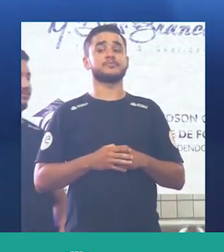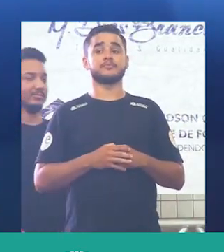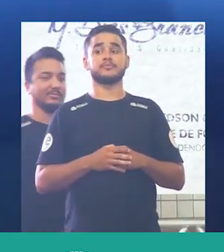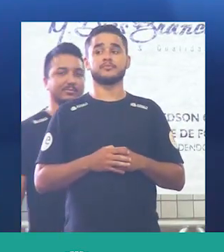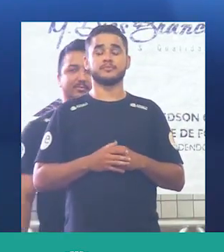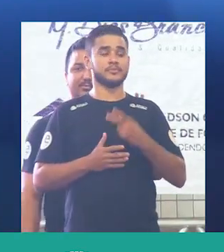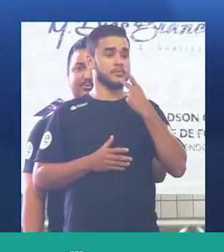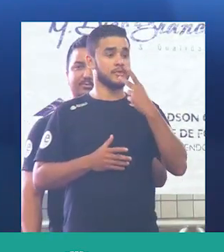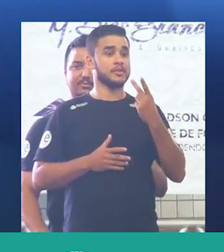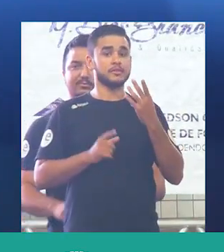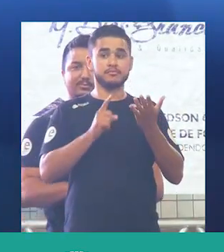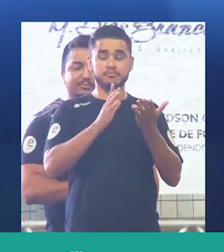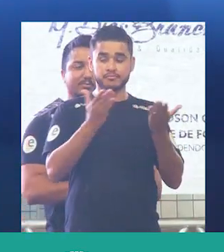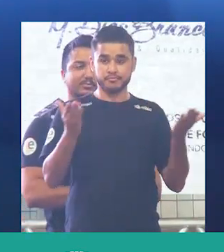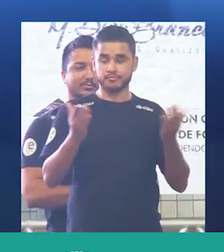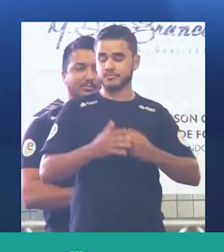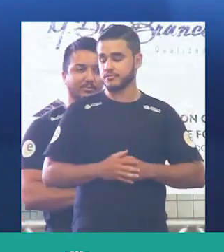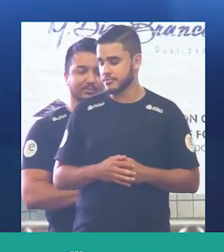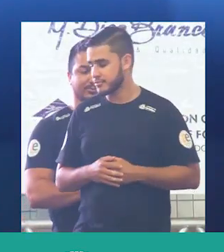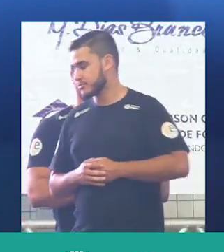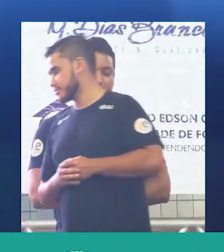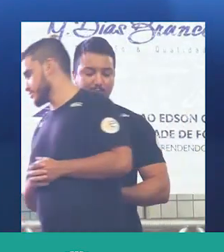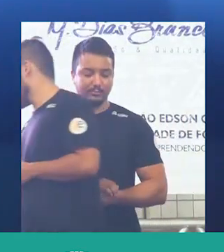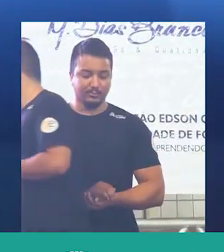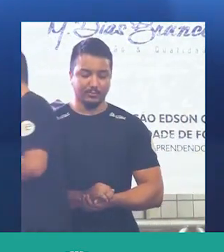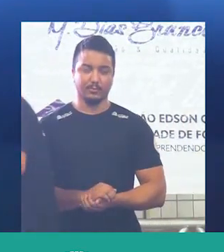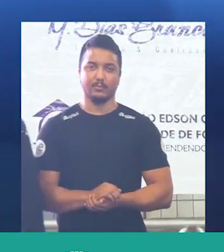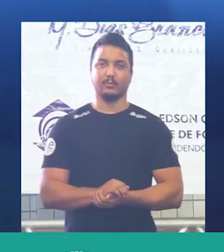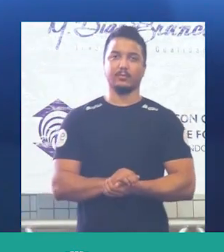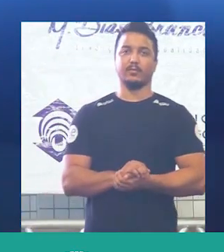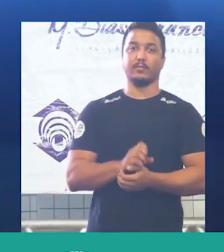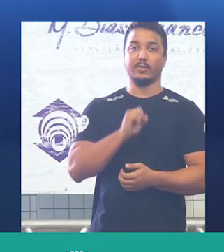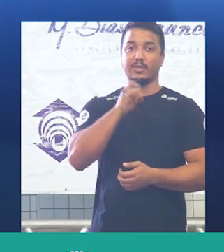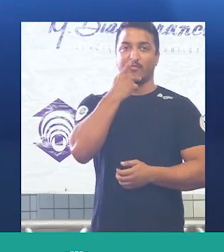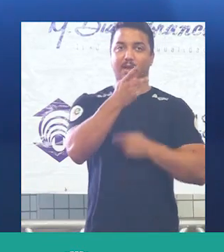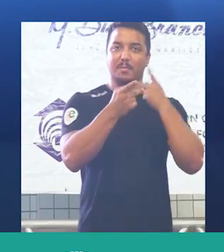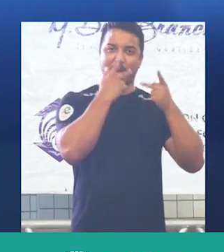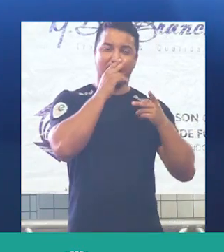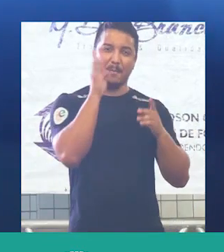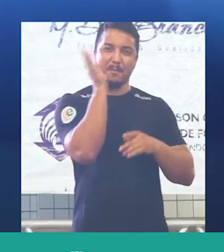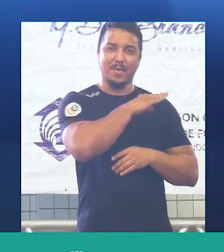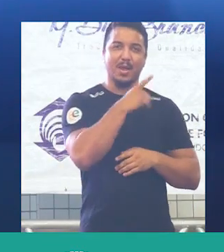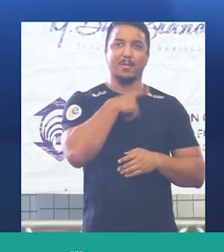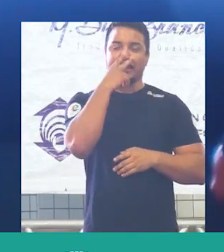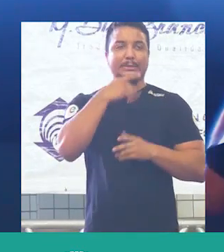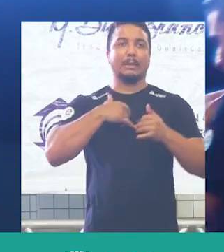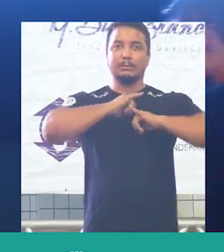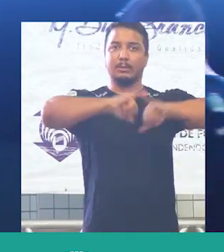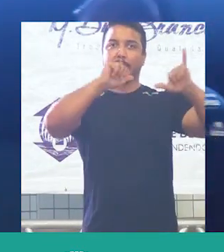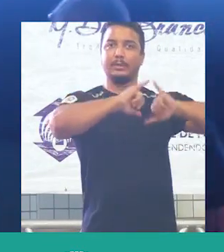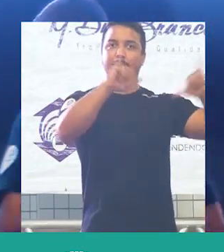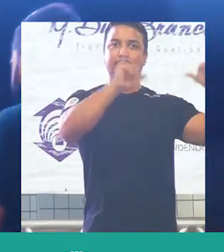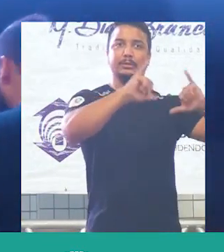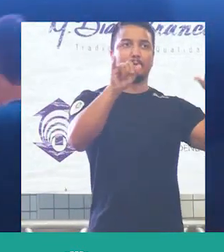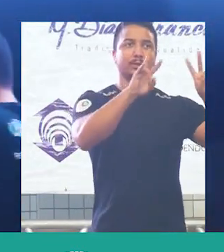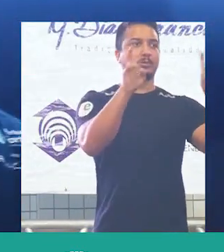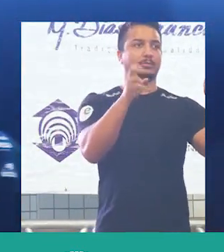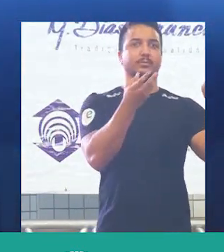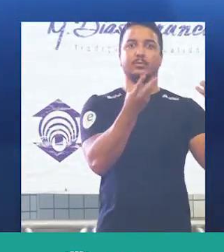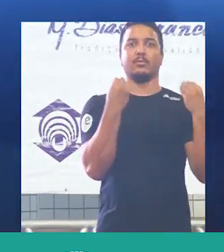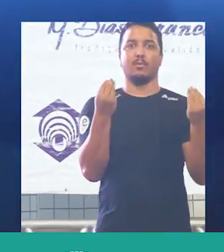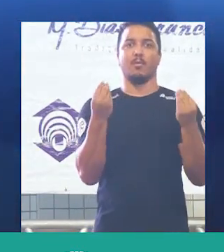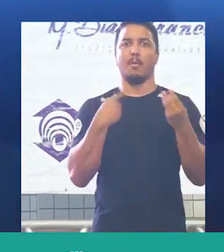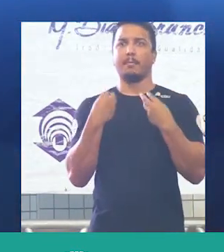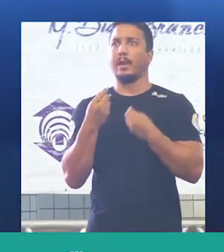Ninguém fala nem de bem nem de mal, porque mesmo falando de mal, você ainda está fazendo propaganda da pessoa. Então, para que você vai